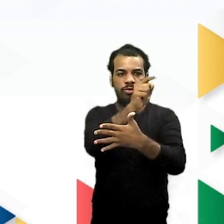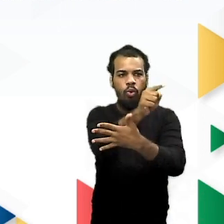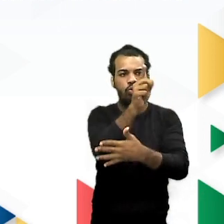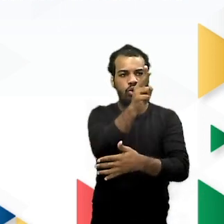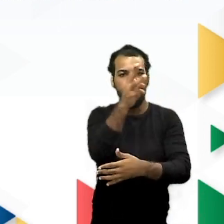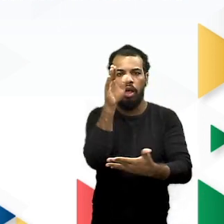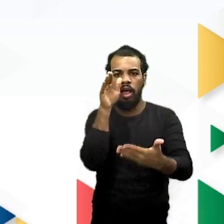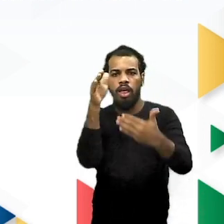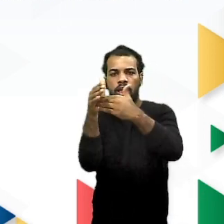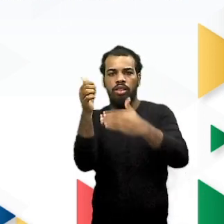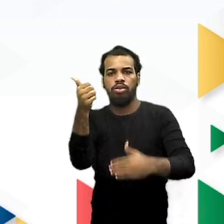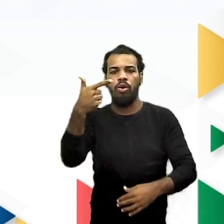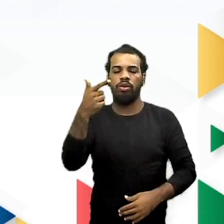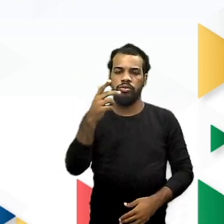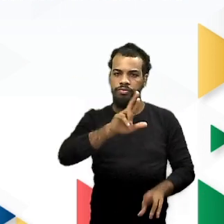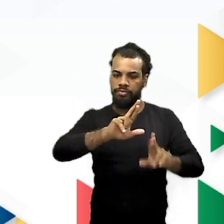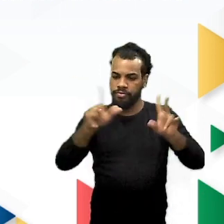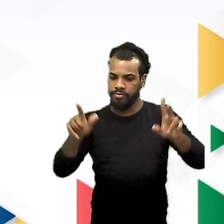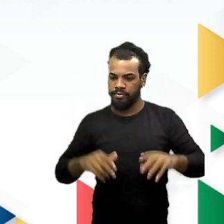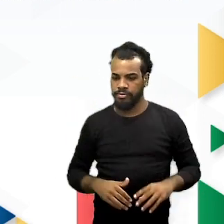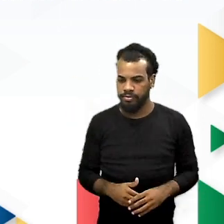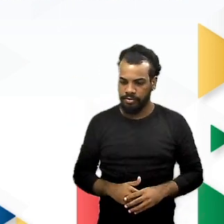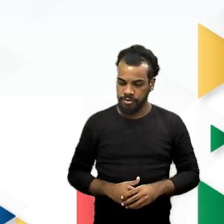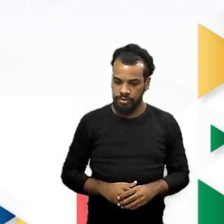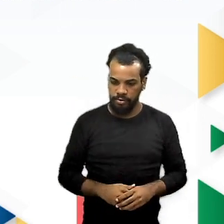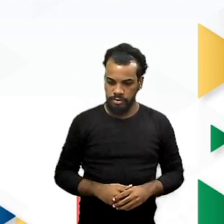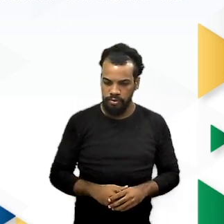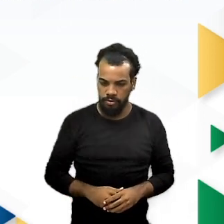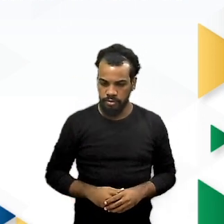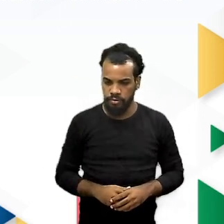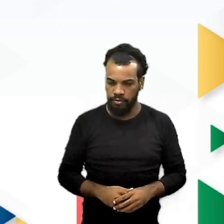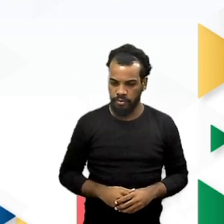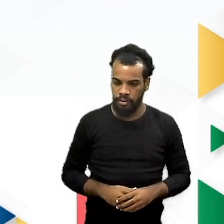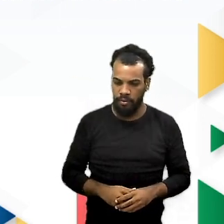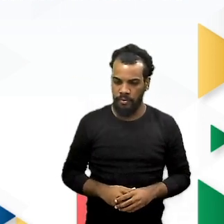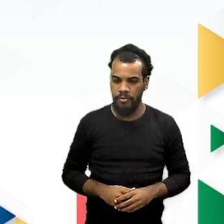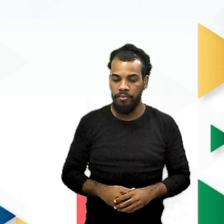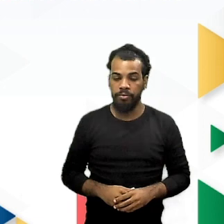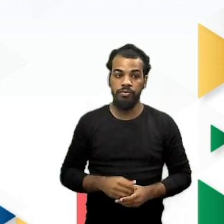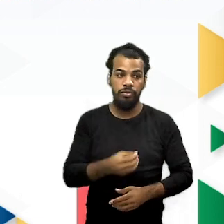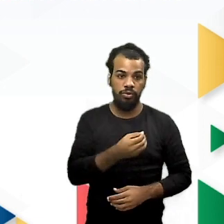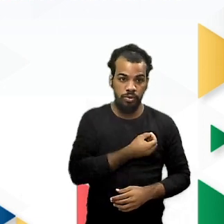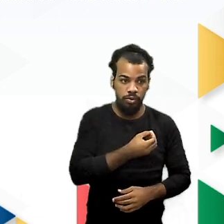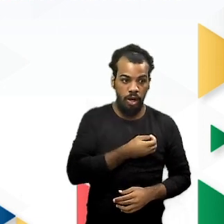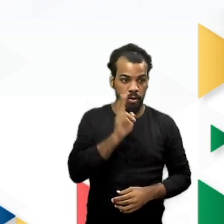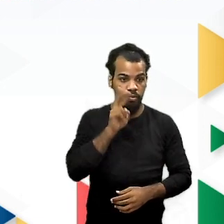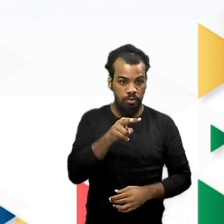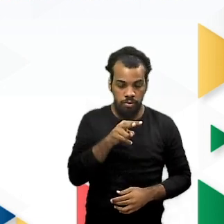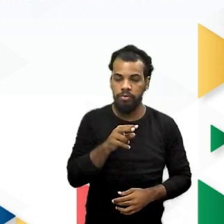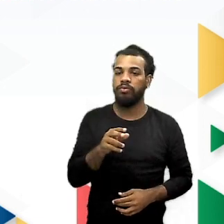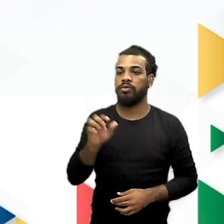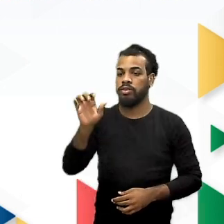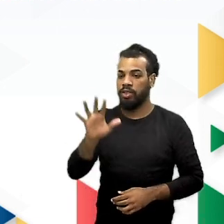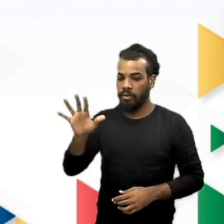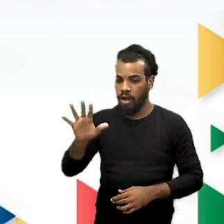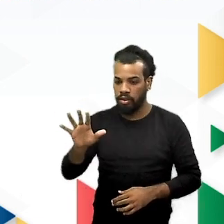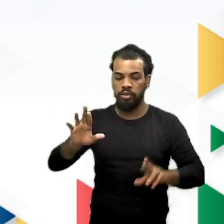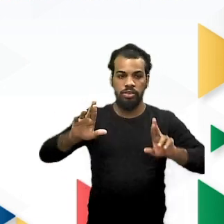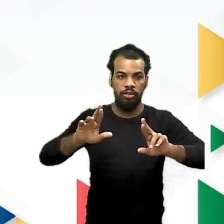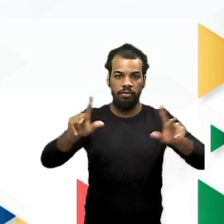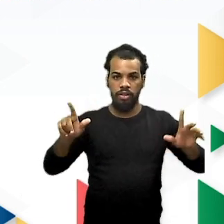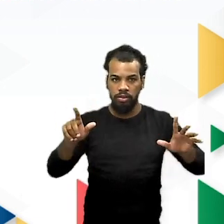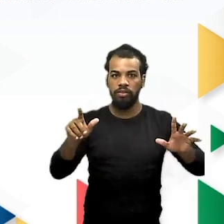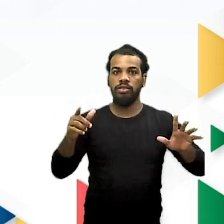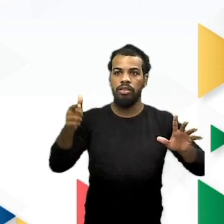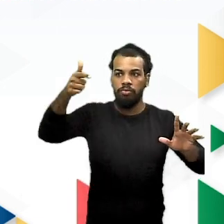se repete, ok? Então, o olhar do número é uma coisa, o olhar para a figura eu preciso saber quando que o termo